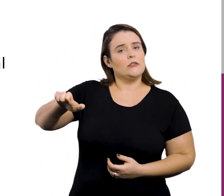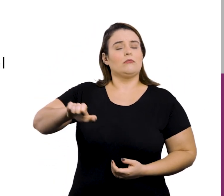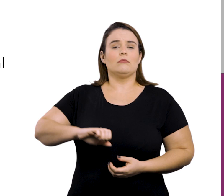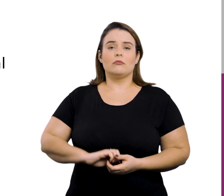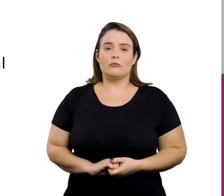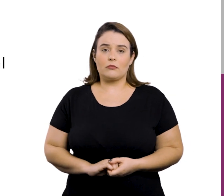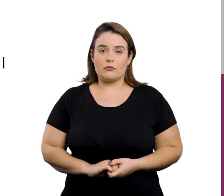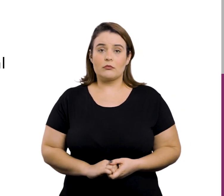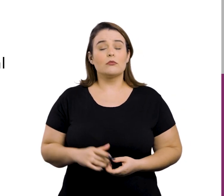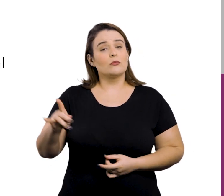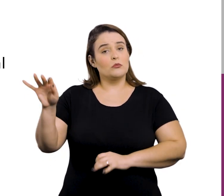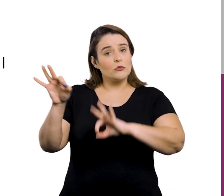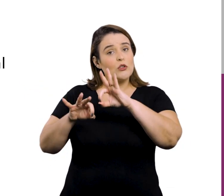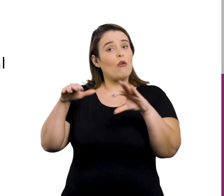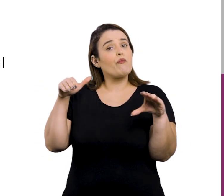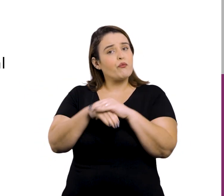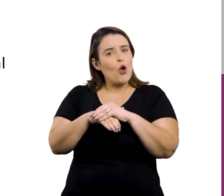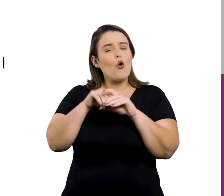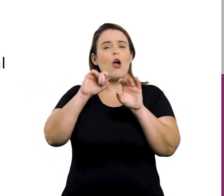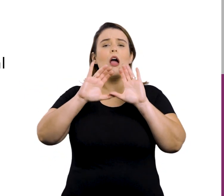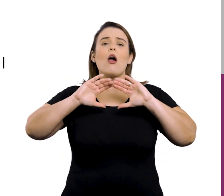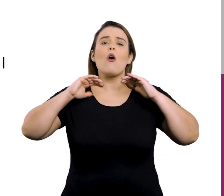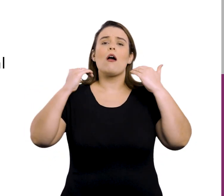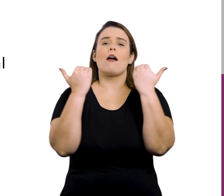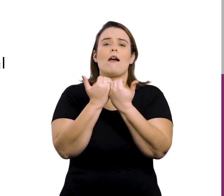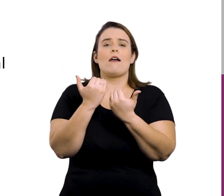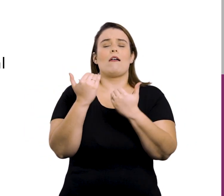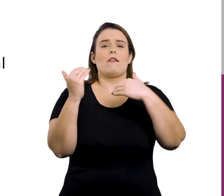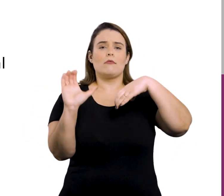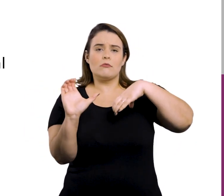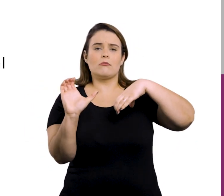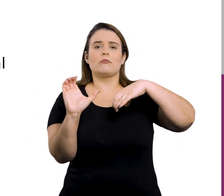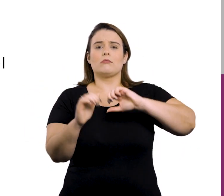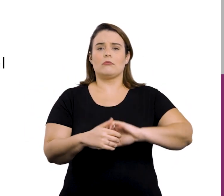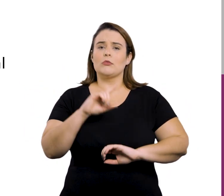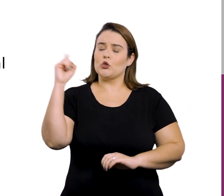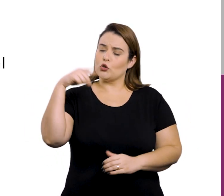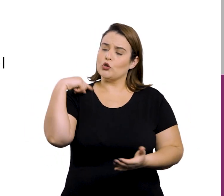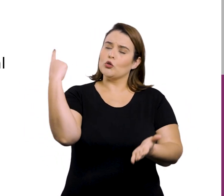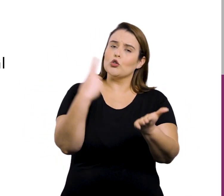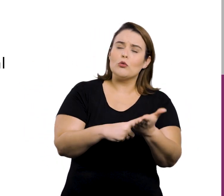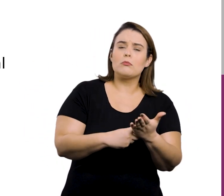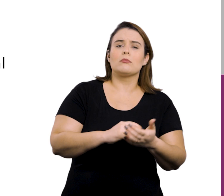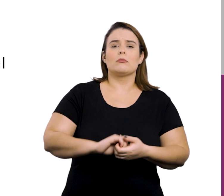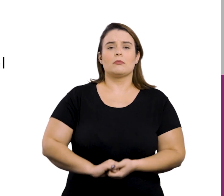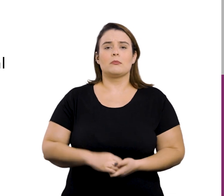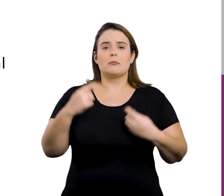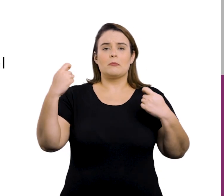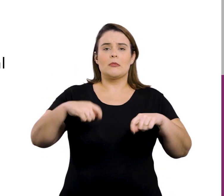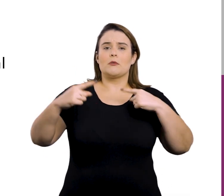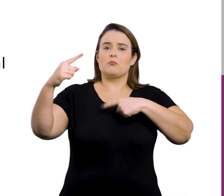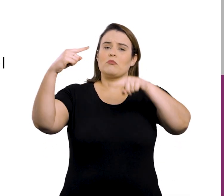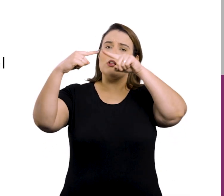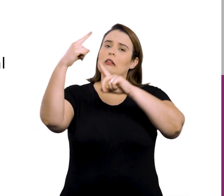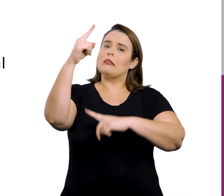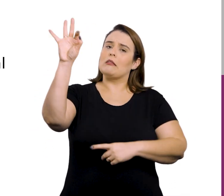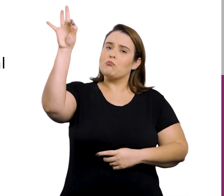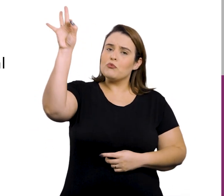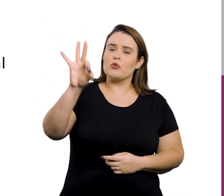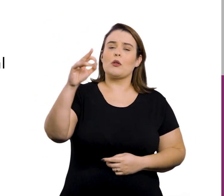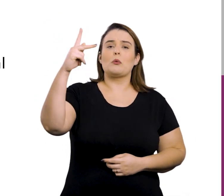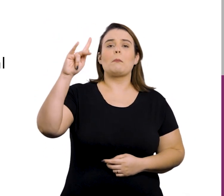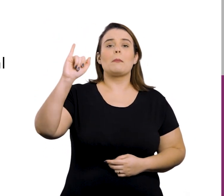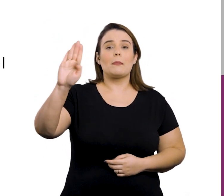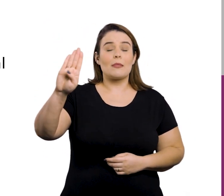aquilo que está no Plano Nacional de Educação. Um plano que foi votado pelo Congresso Nacional. Esse é o nosso